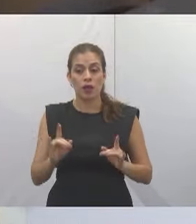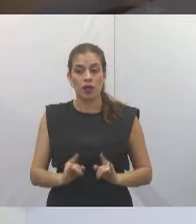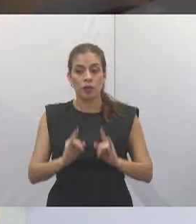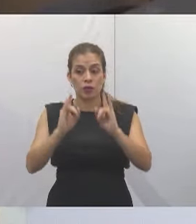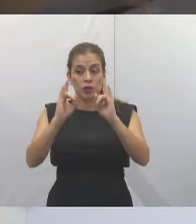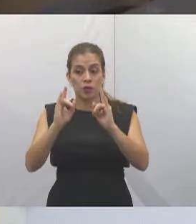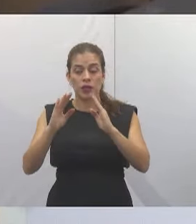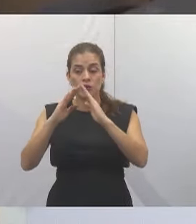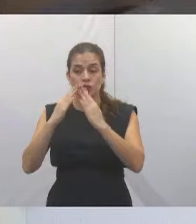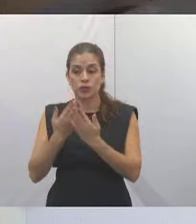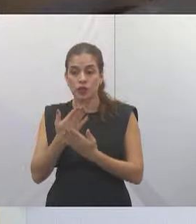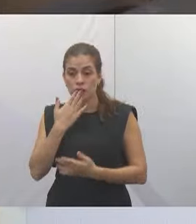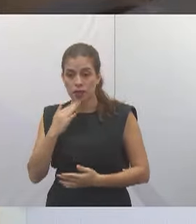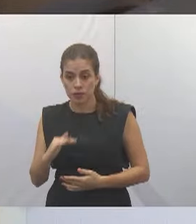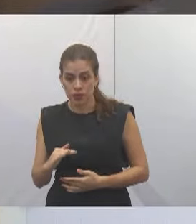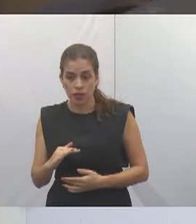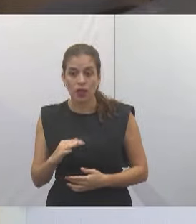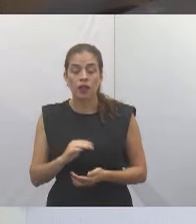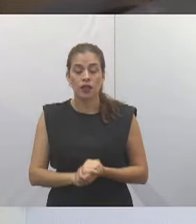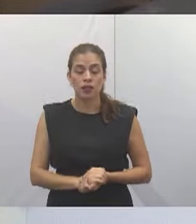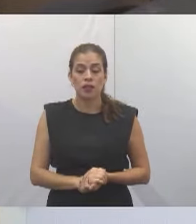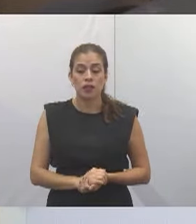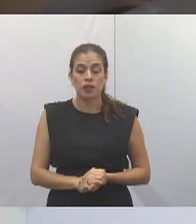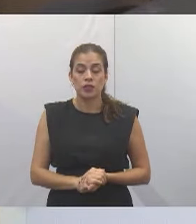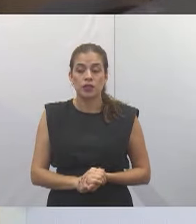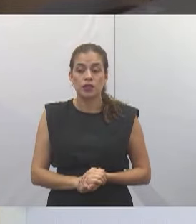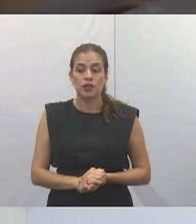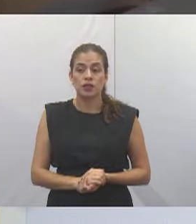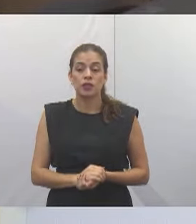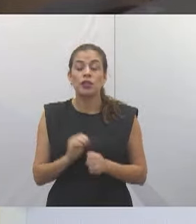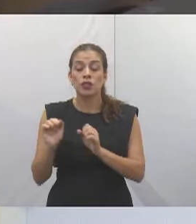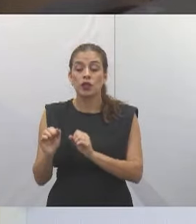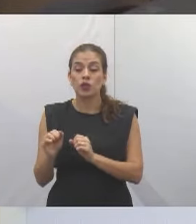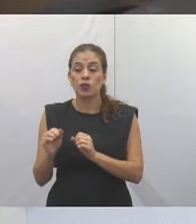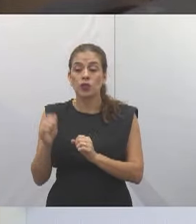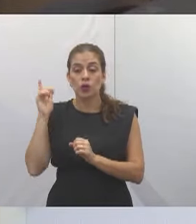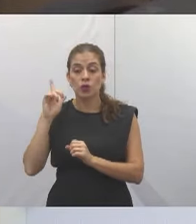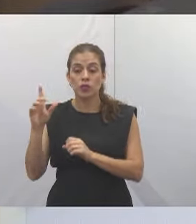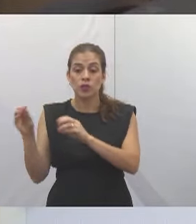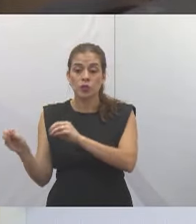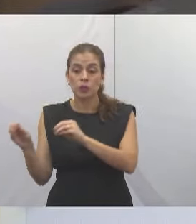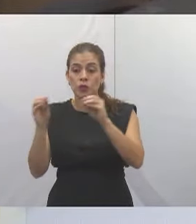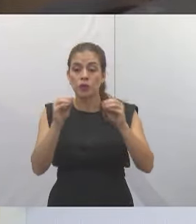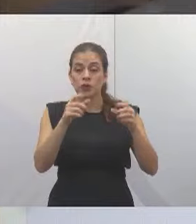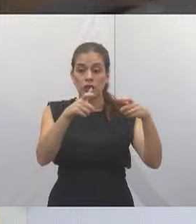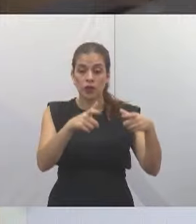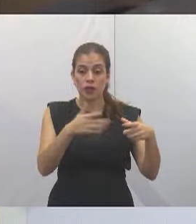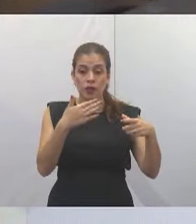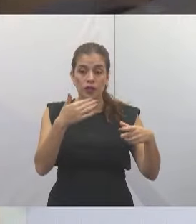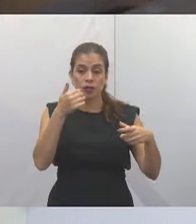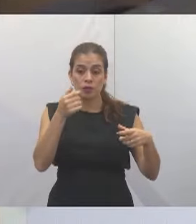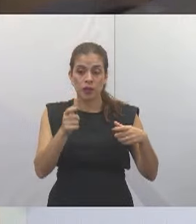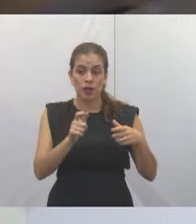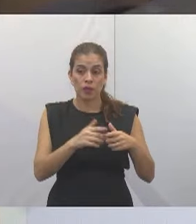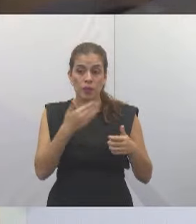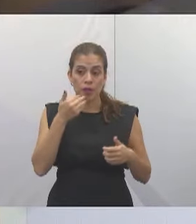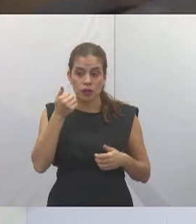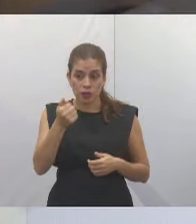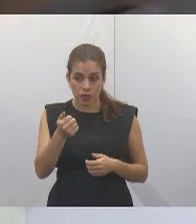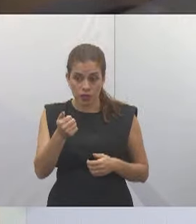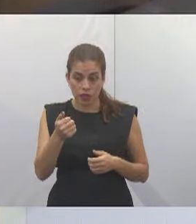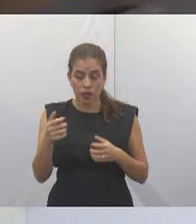da creche, que o prefeito fez a compra, e conseguimos mudar a unidade para lá. Então, houve uma melhoria muito grande,